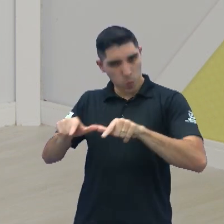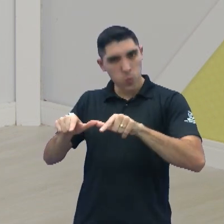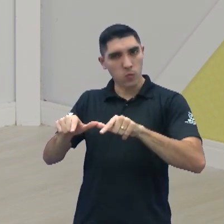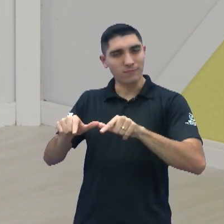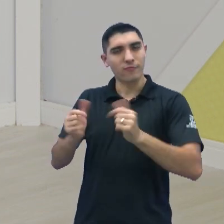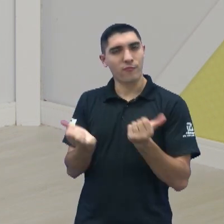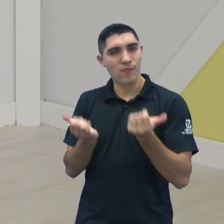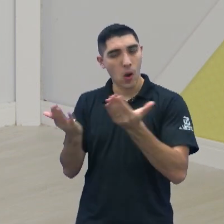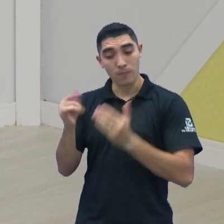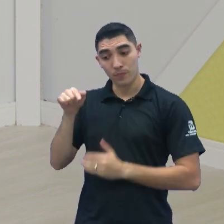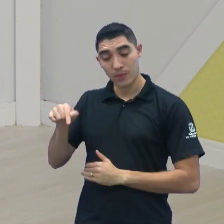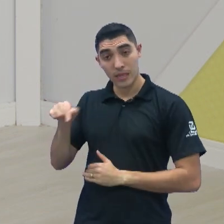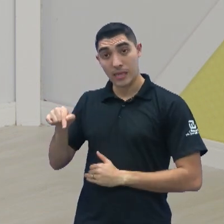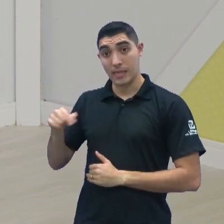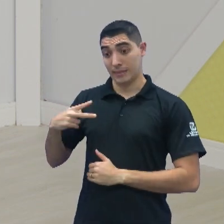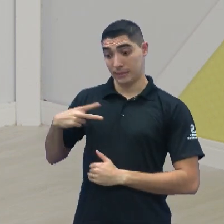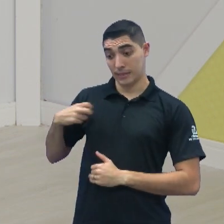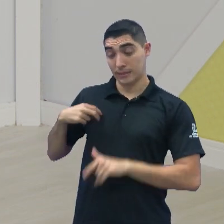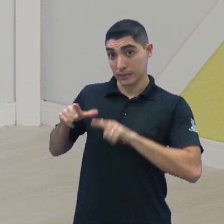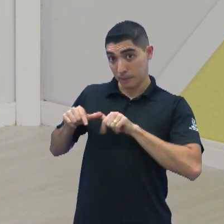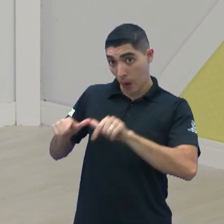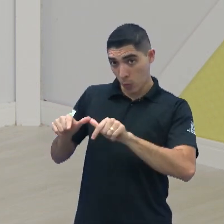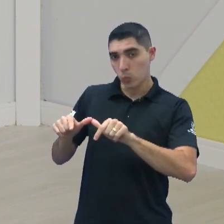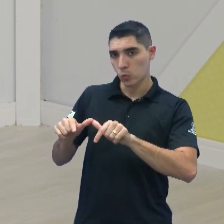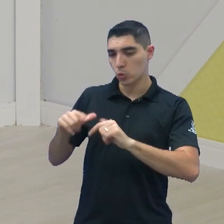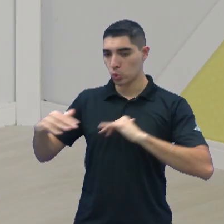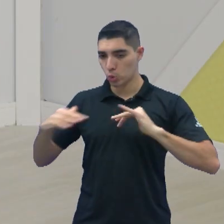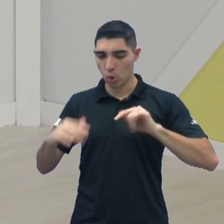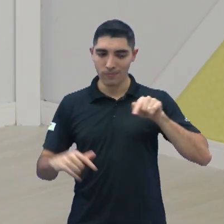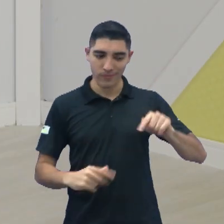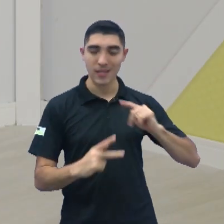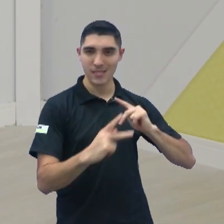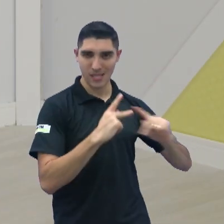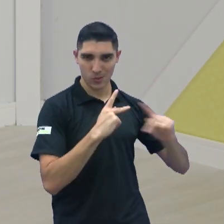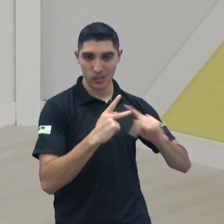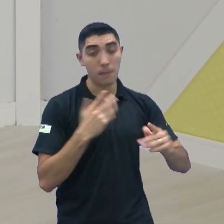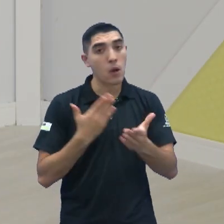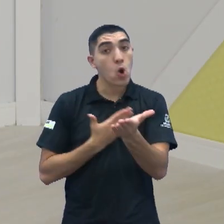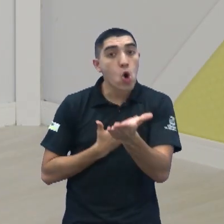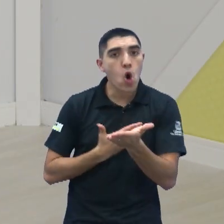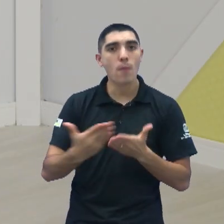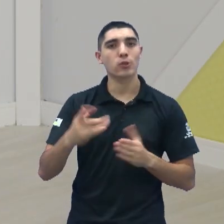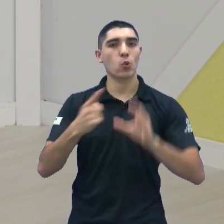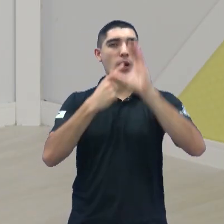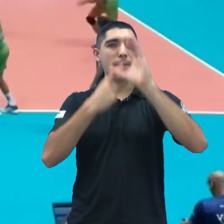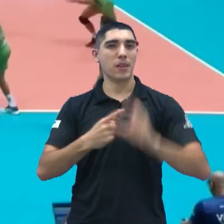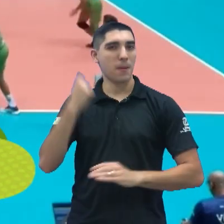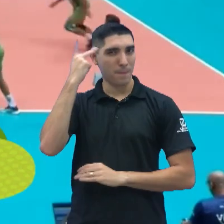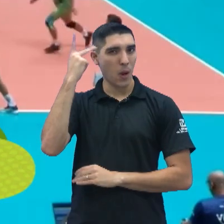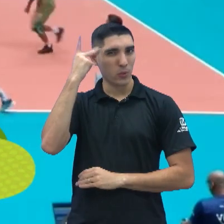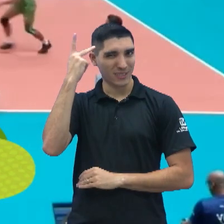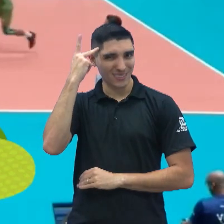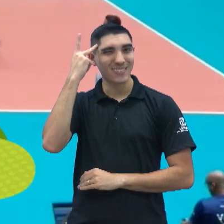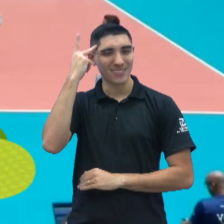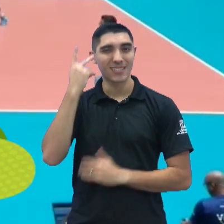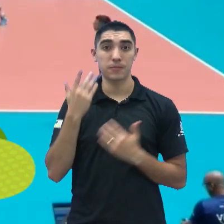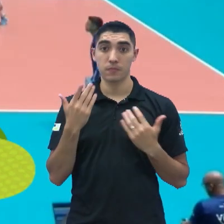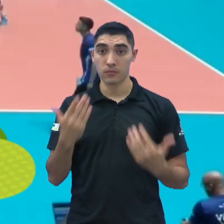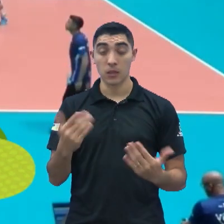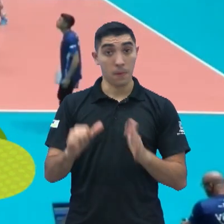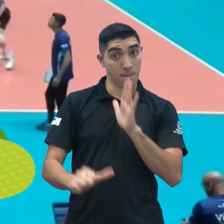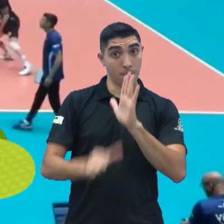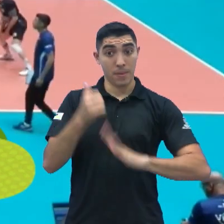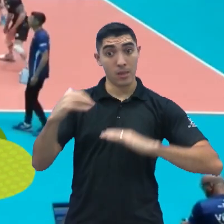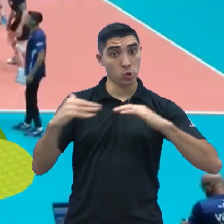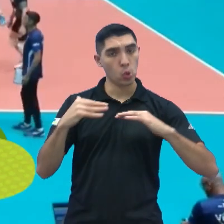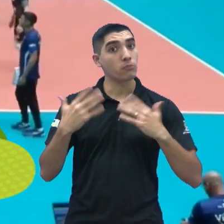para enfrentar o SESI Bauru, fora de casa pela abertura do Campeonato Paulista 2025. Abertura para o São José, né? E olha que o São